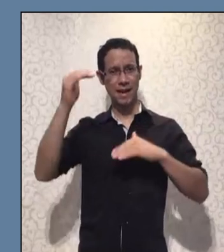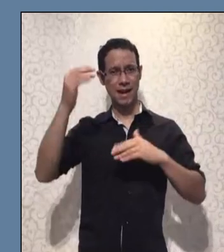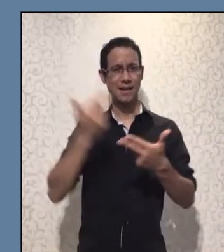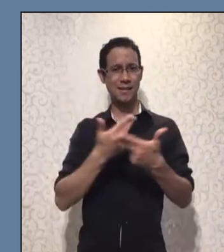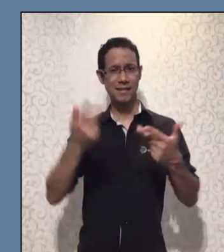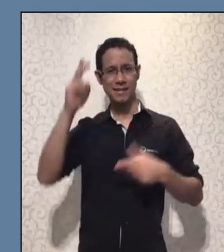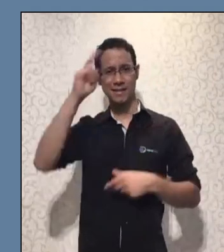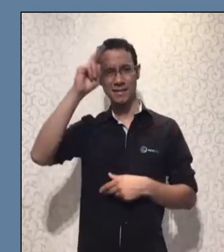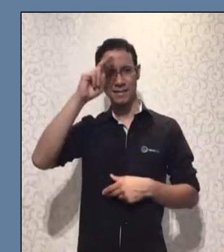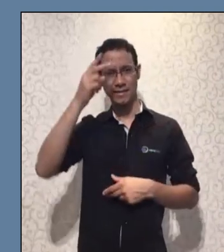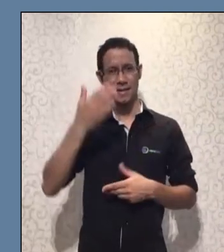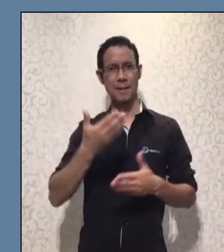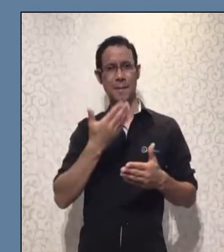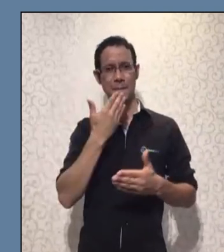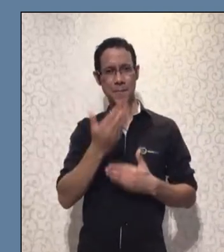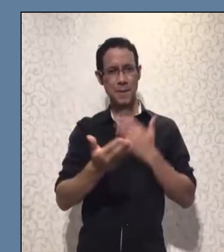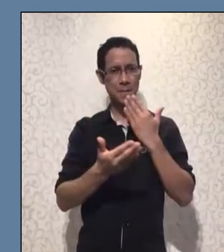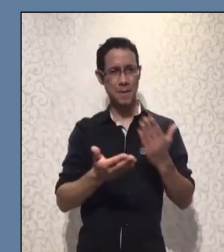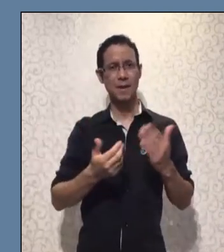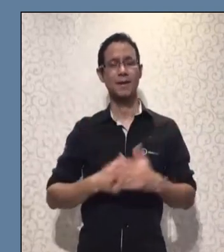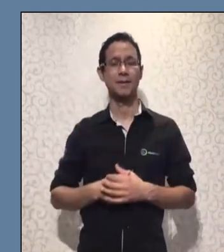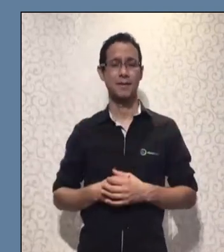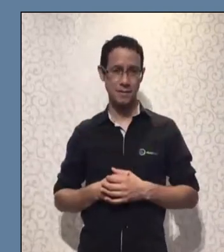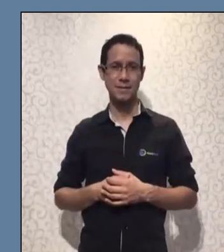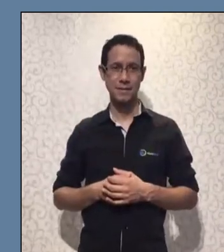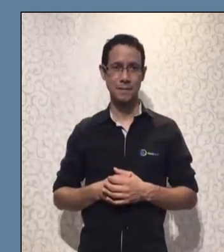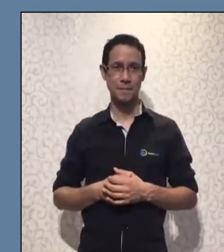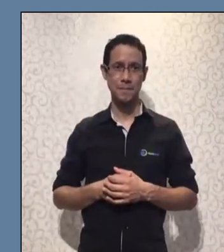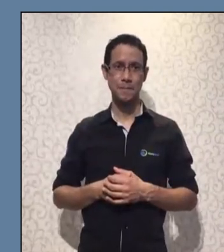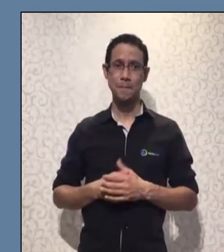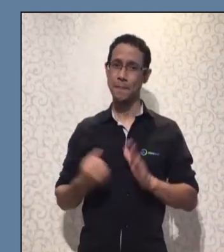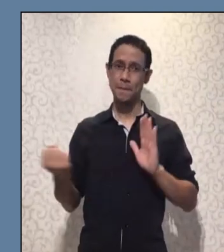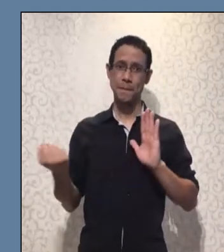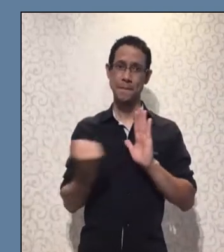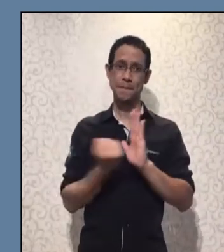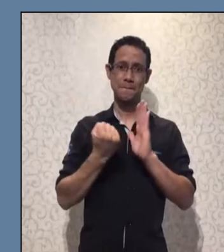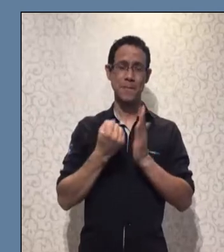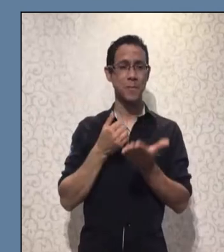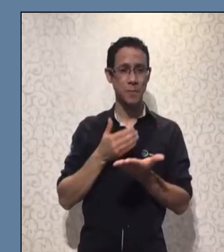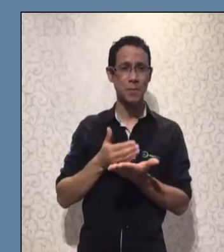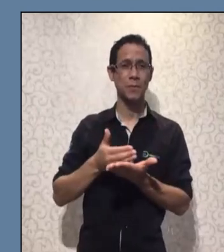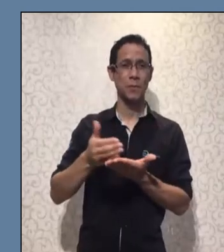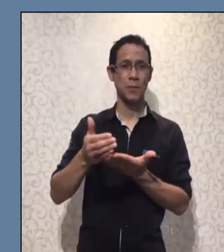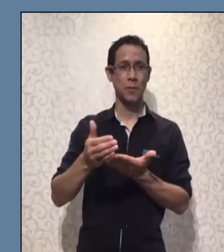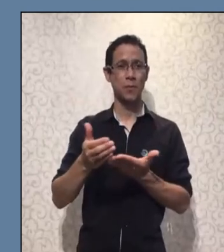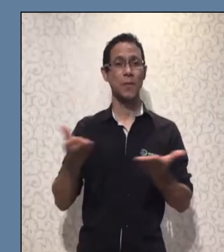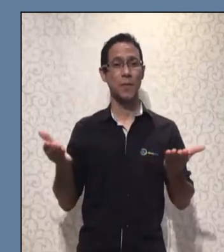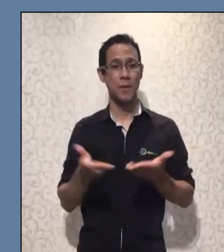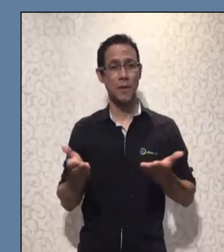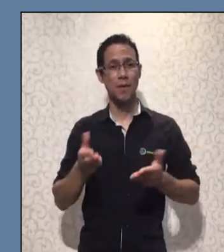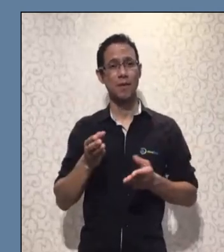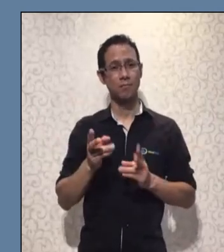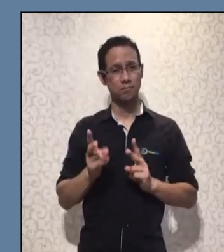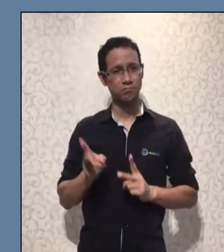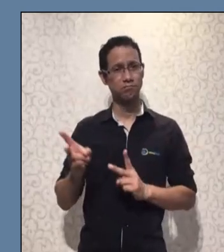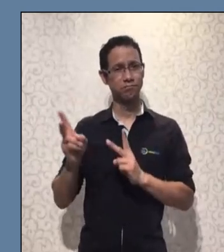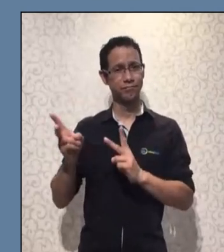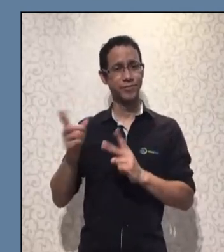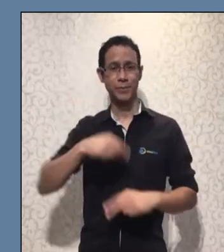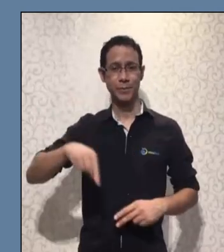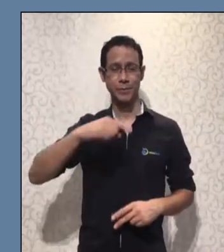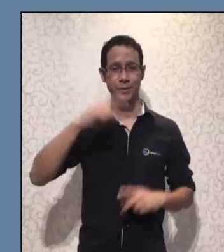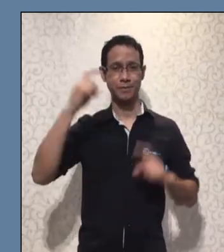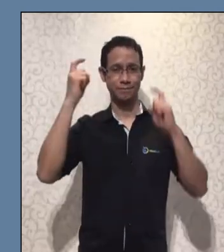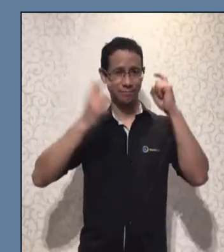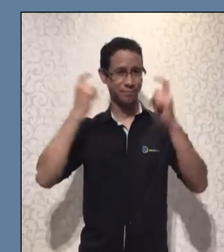ali foi um marco e nós estamos, né, seguimos com essa preocupação. Então, portanto, o Museu Paulista